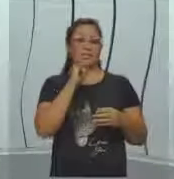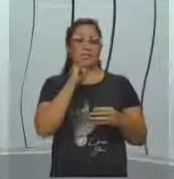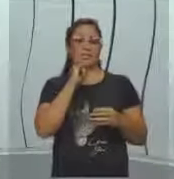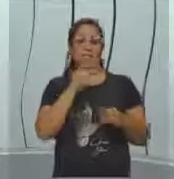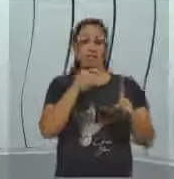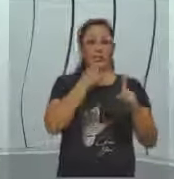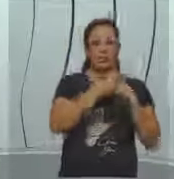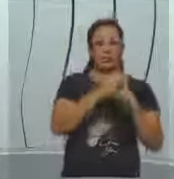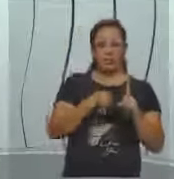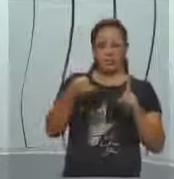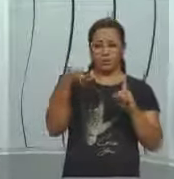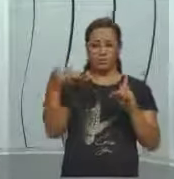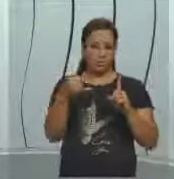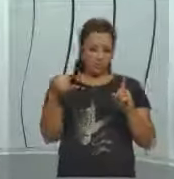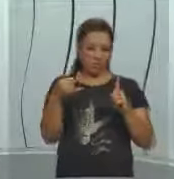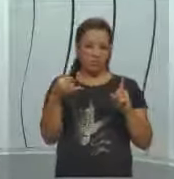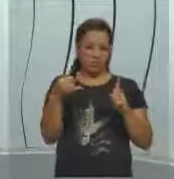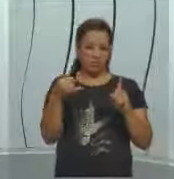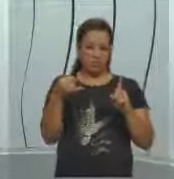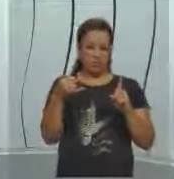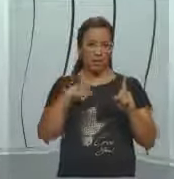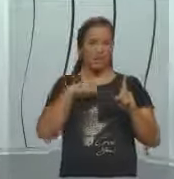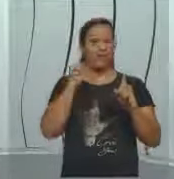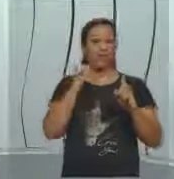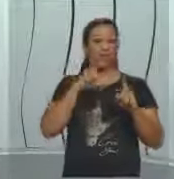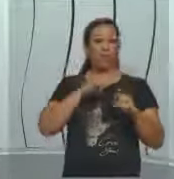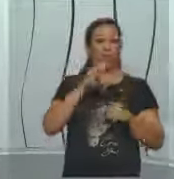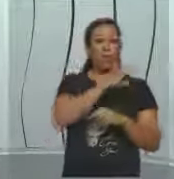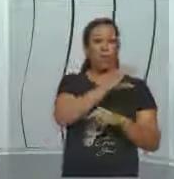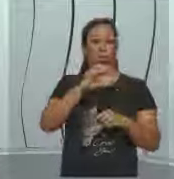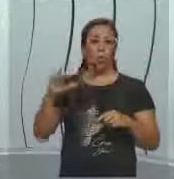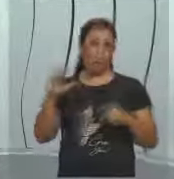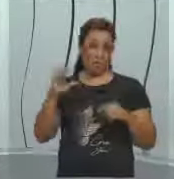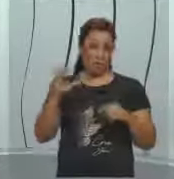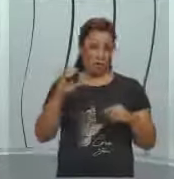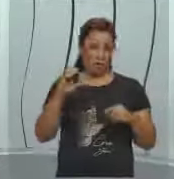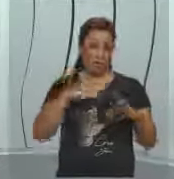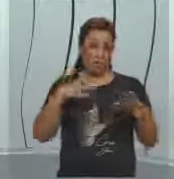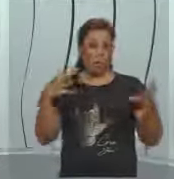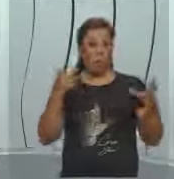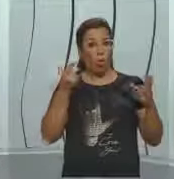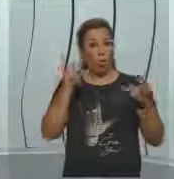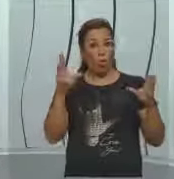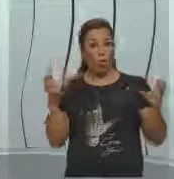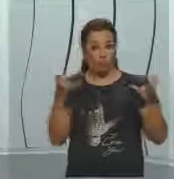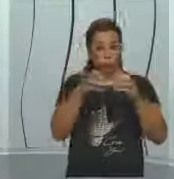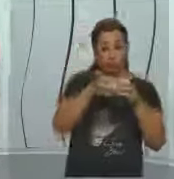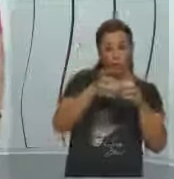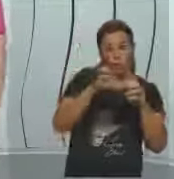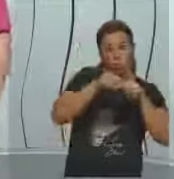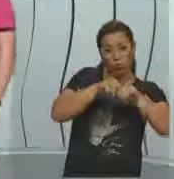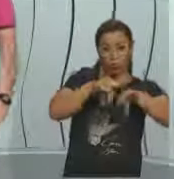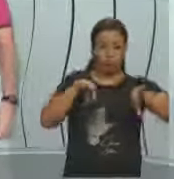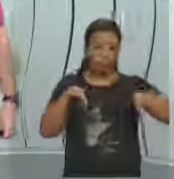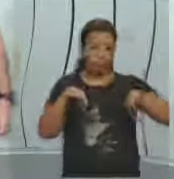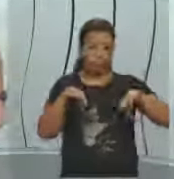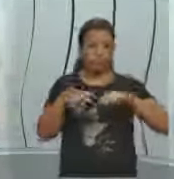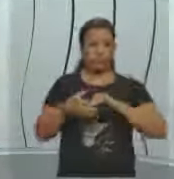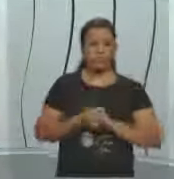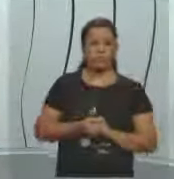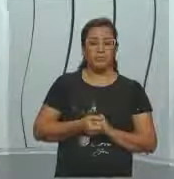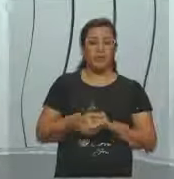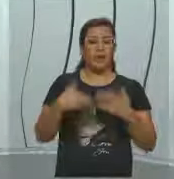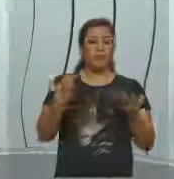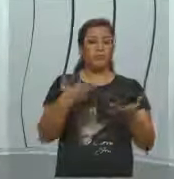potencial entre dois pontos, eu vou ter a corrente elétrica, que é esse movimento ordenado das partículas, tá bom? E para a gente poder